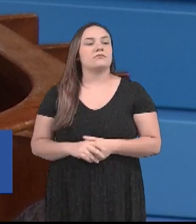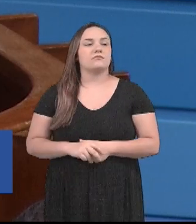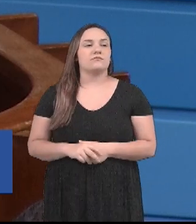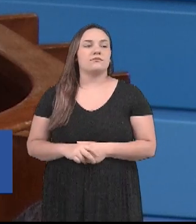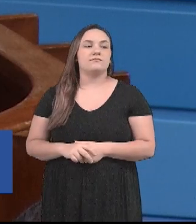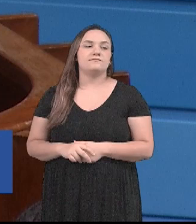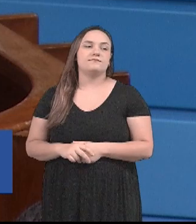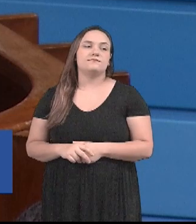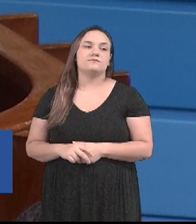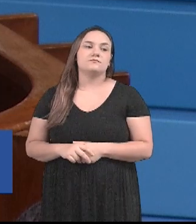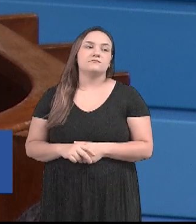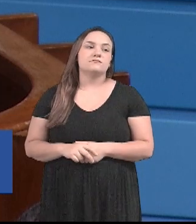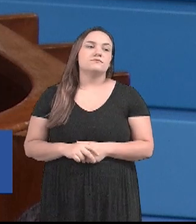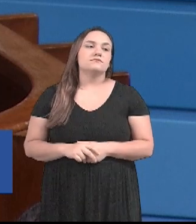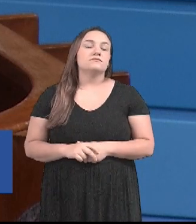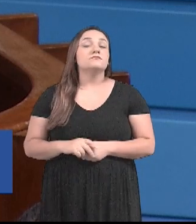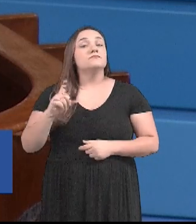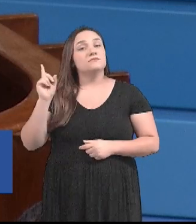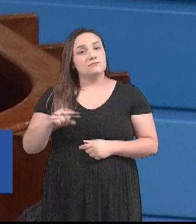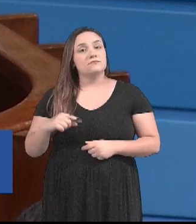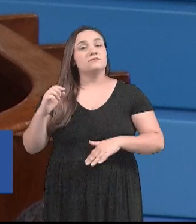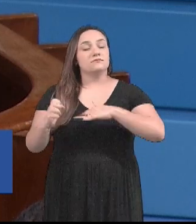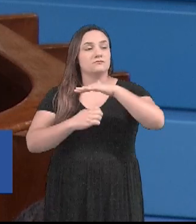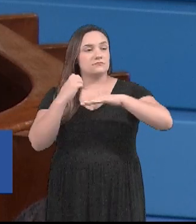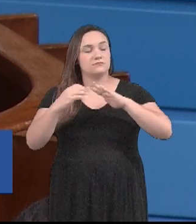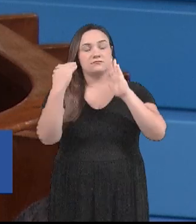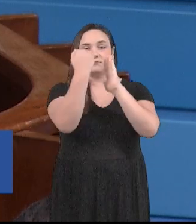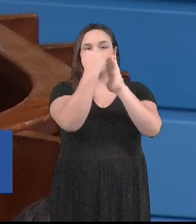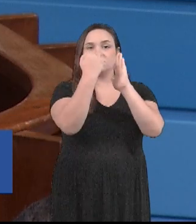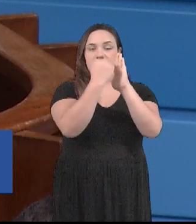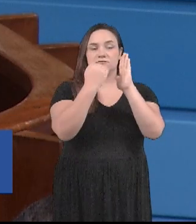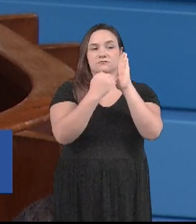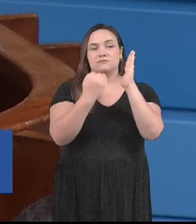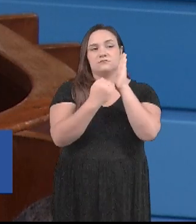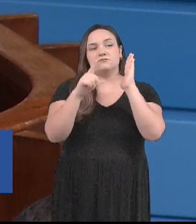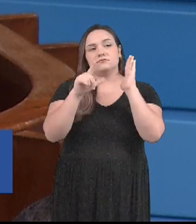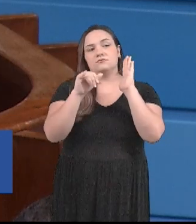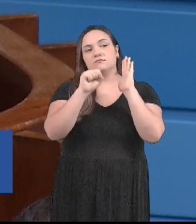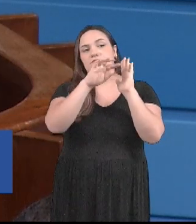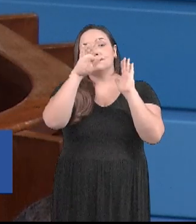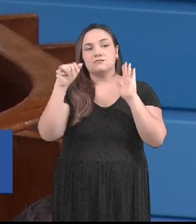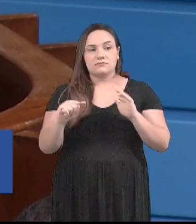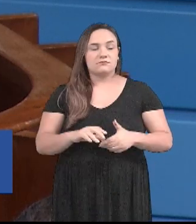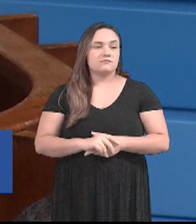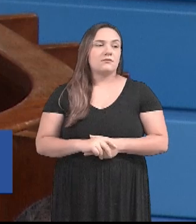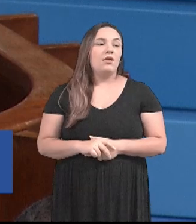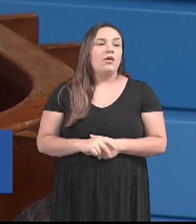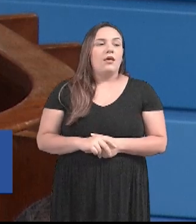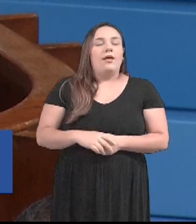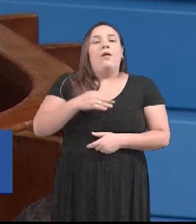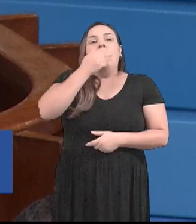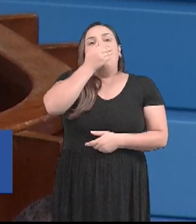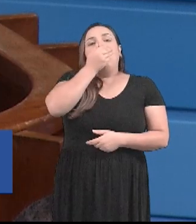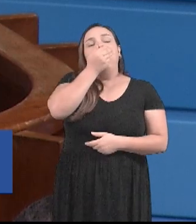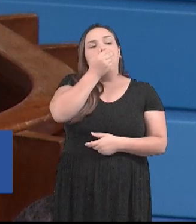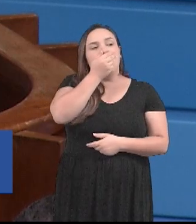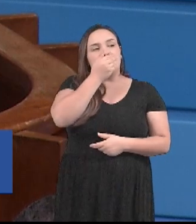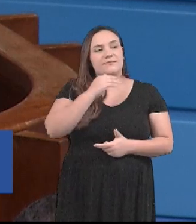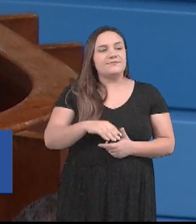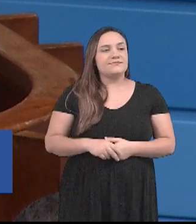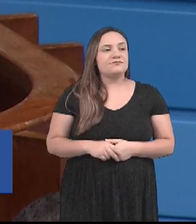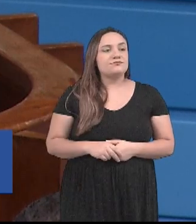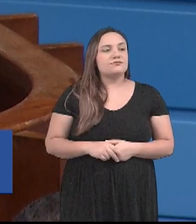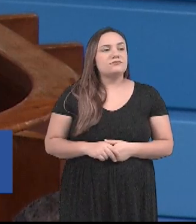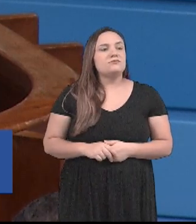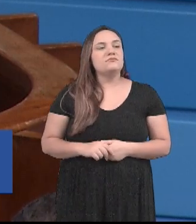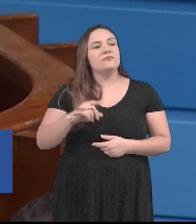que nós fizemos um requerimento direto ao fisco, que estavam apontadas nessa relação, foram